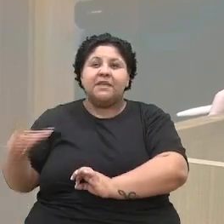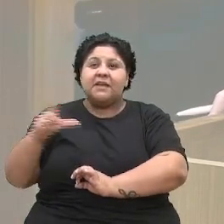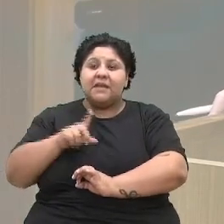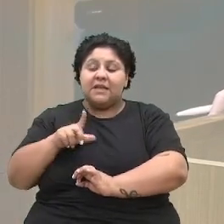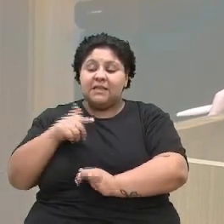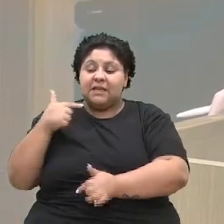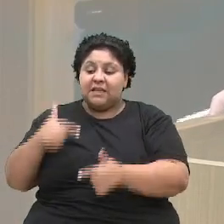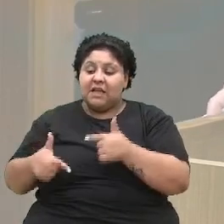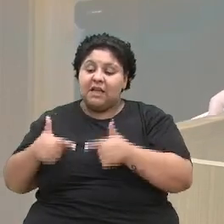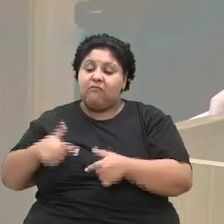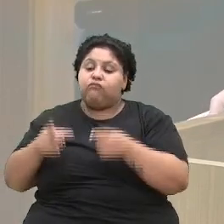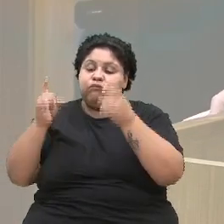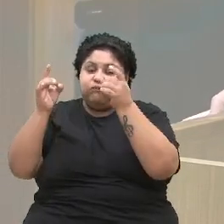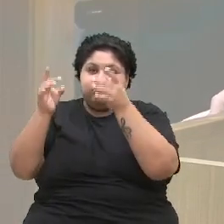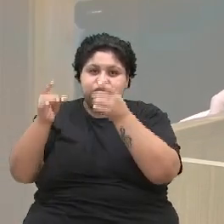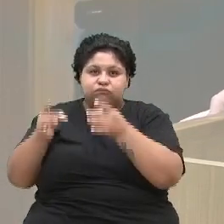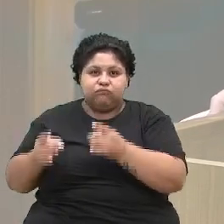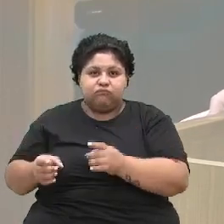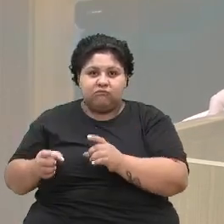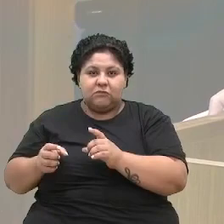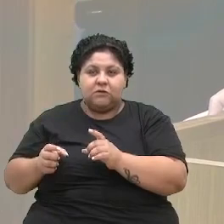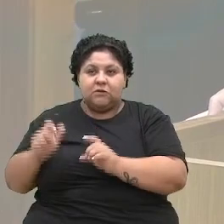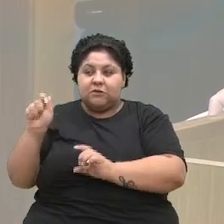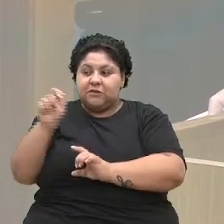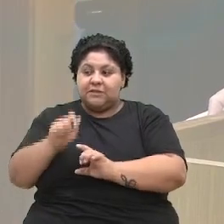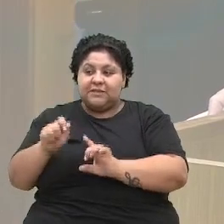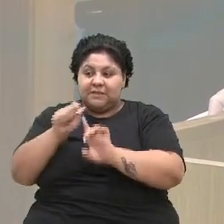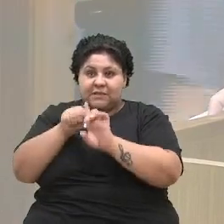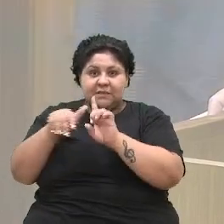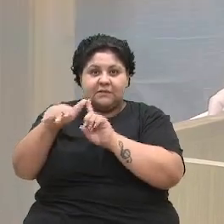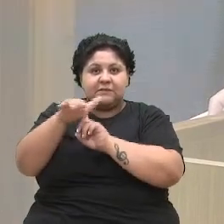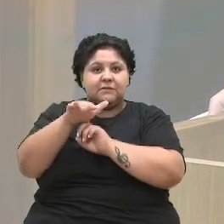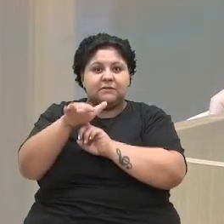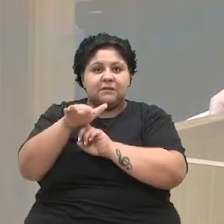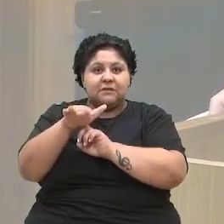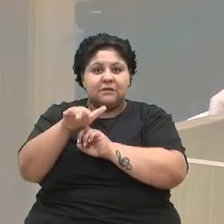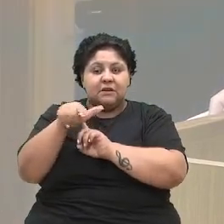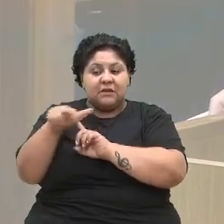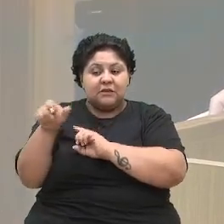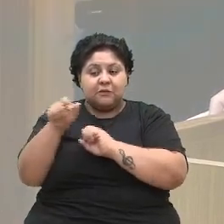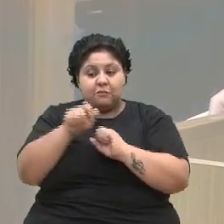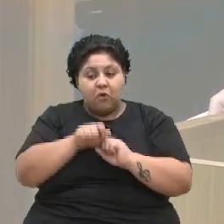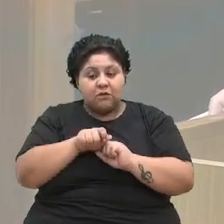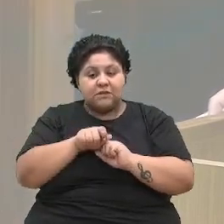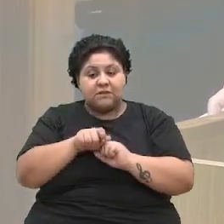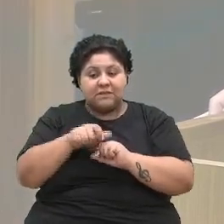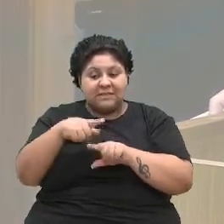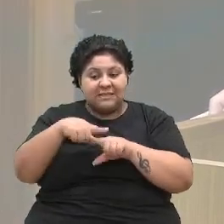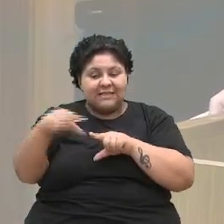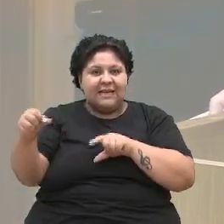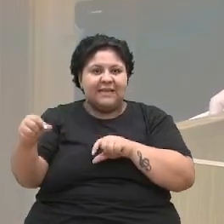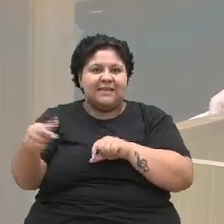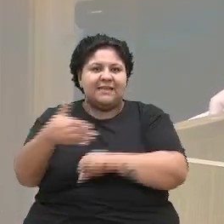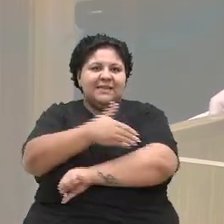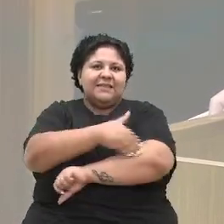serviços especializados de assistência social para que elas possam, de fato, sair desta situação.